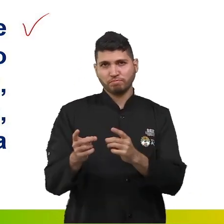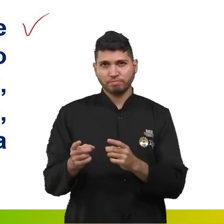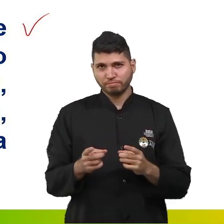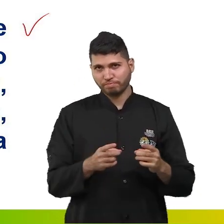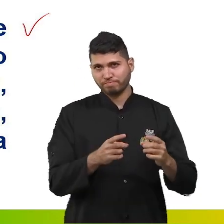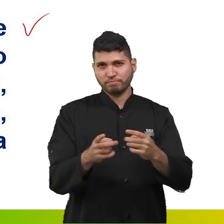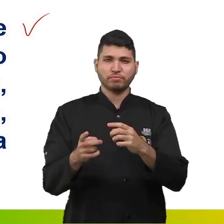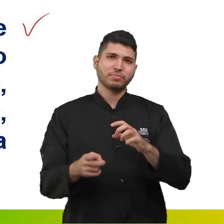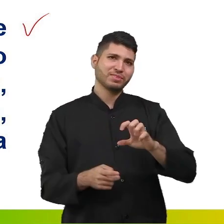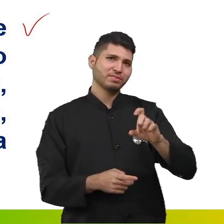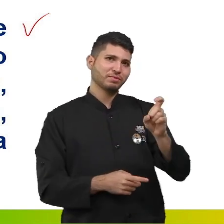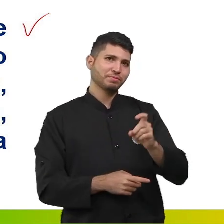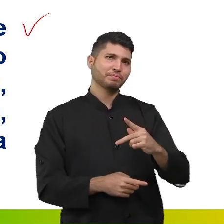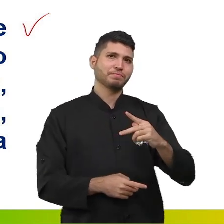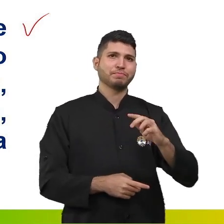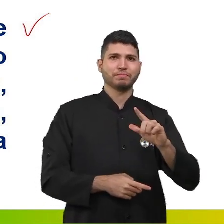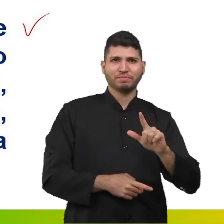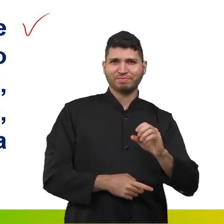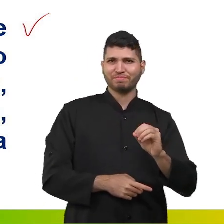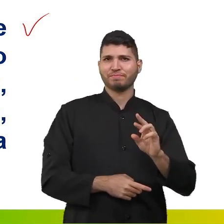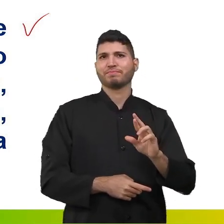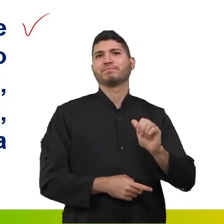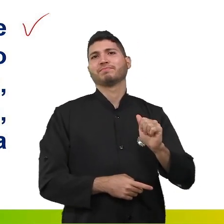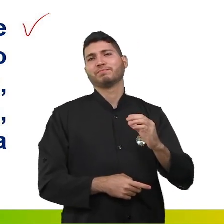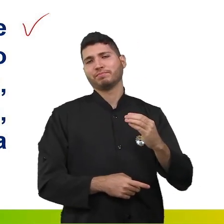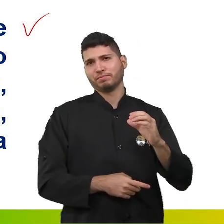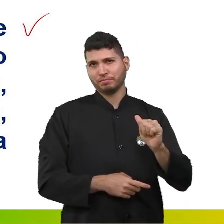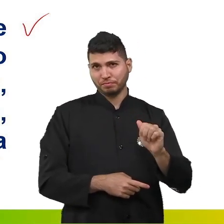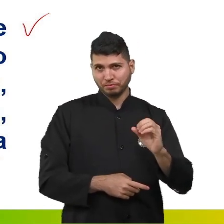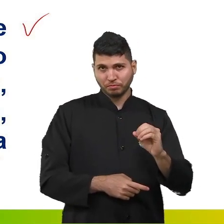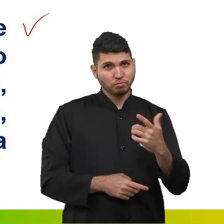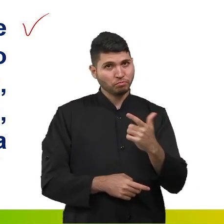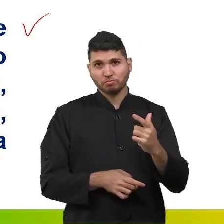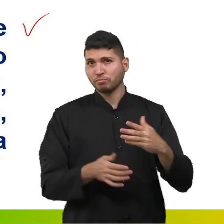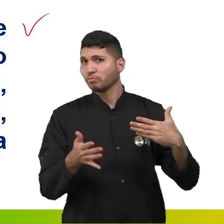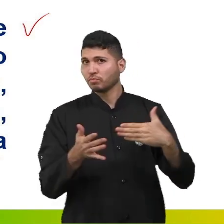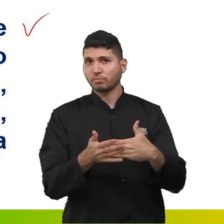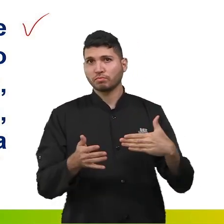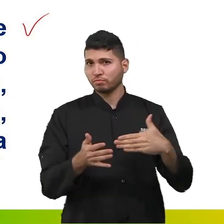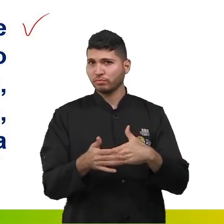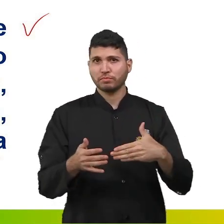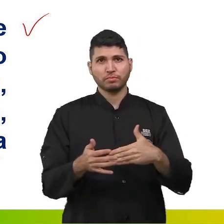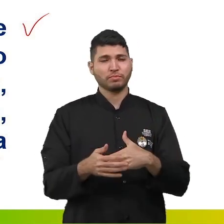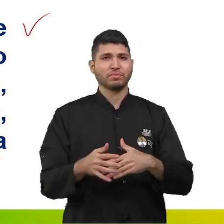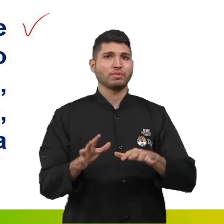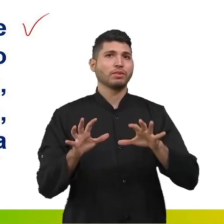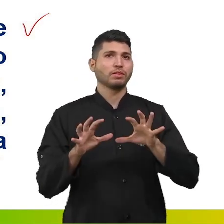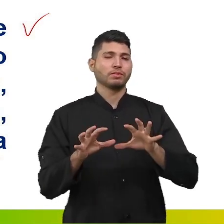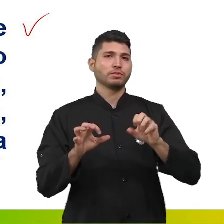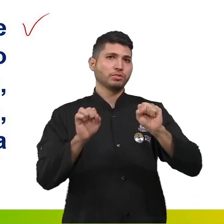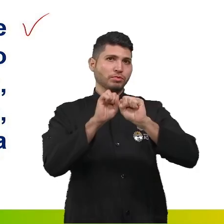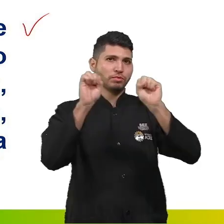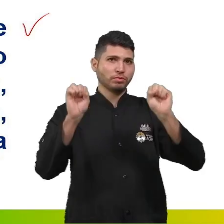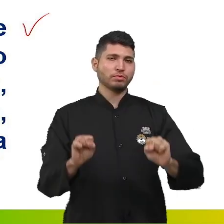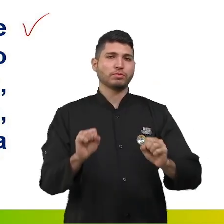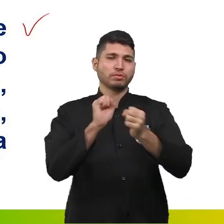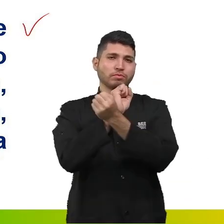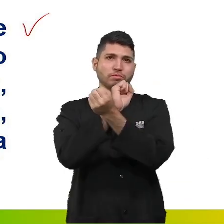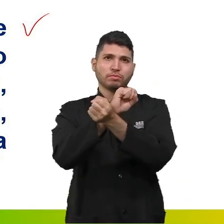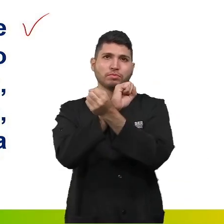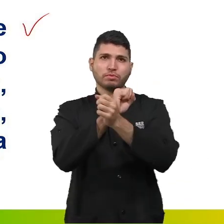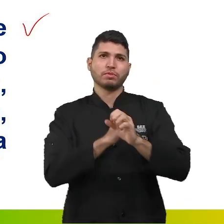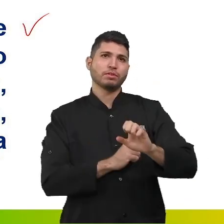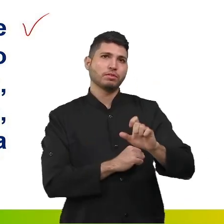exploração ilimitada. E isso é um dos pilares do sistema escravista. A